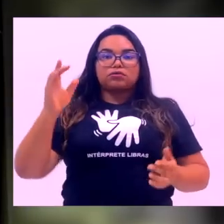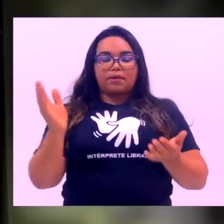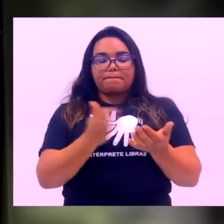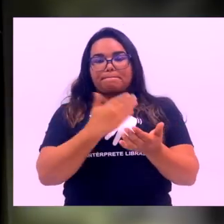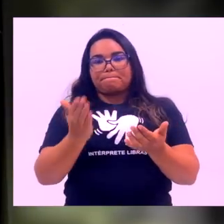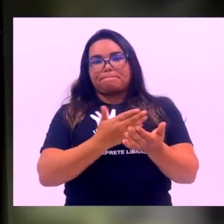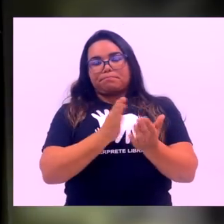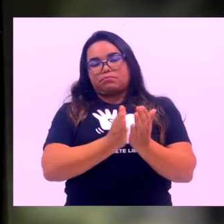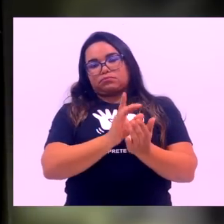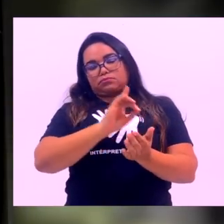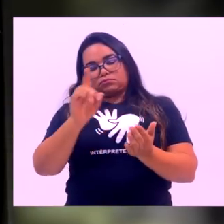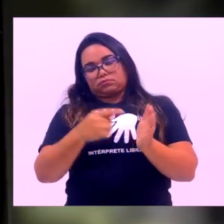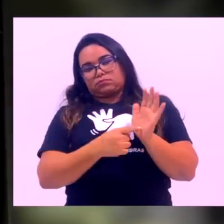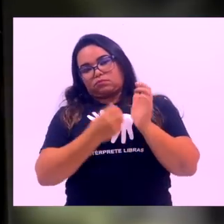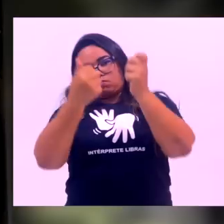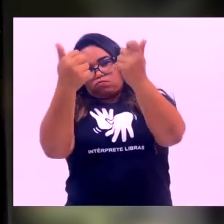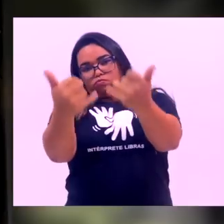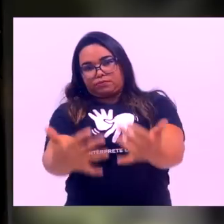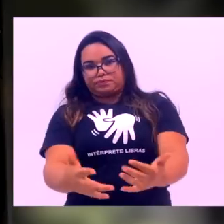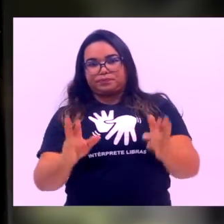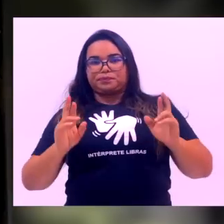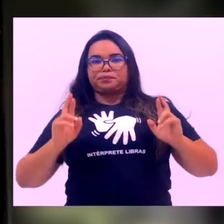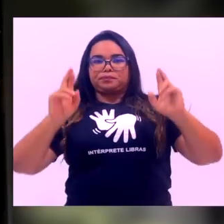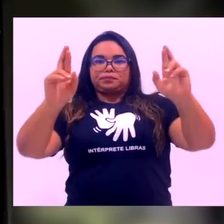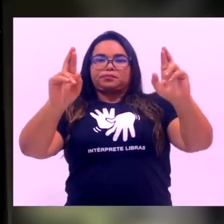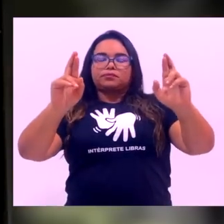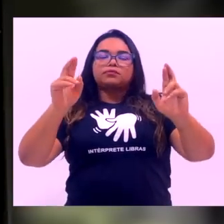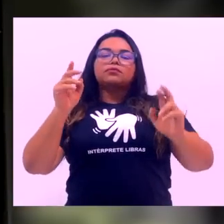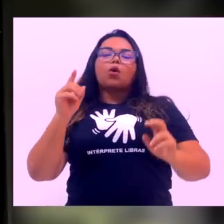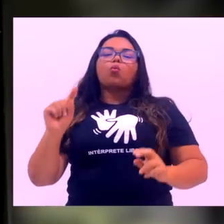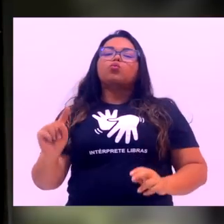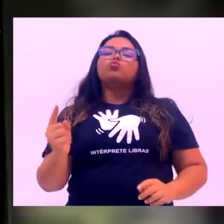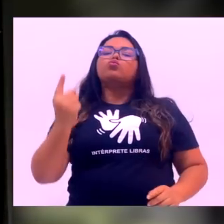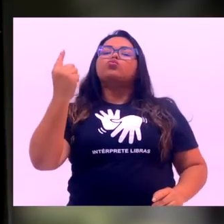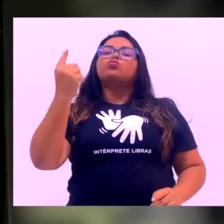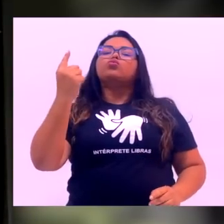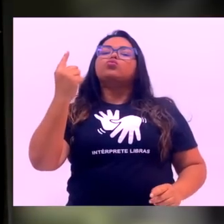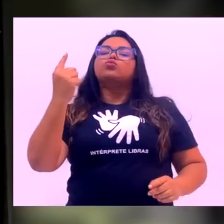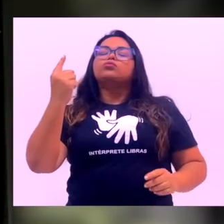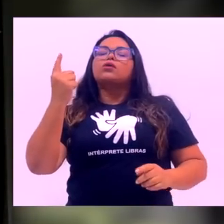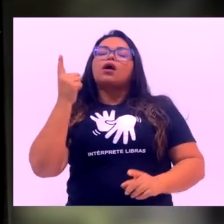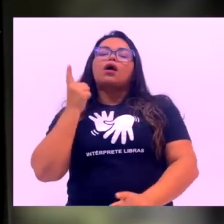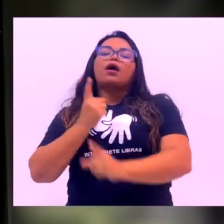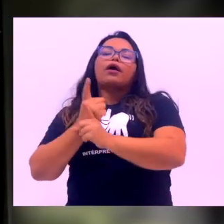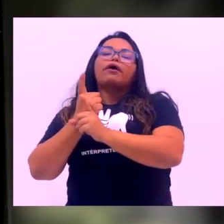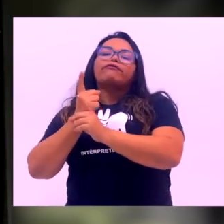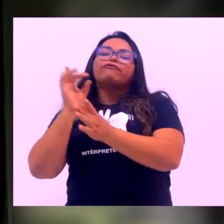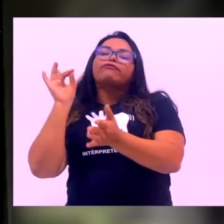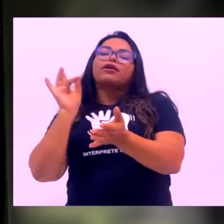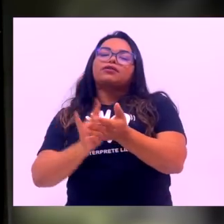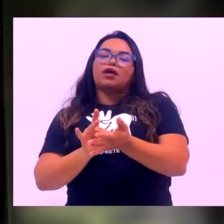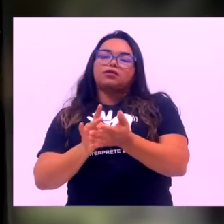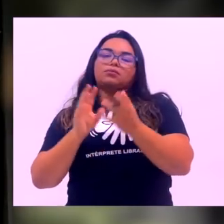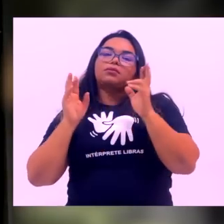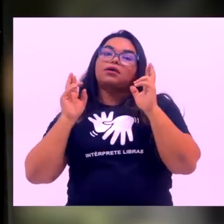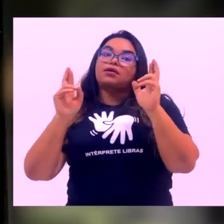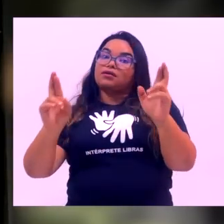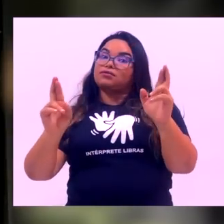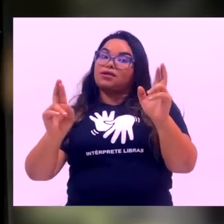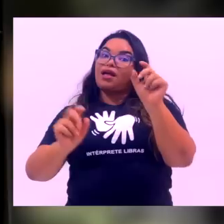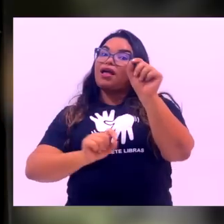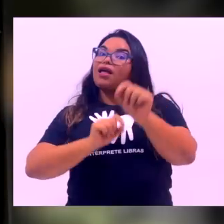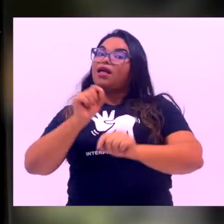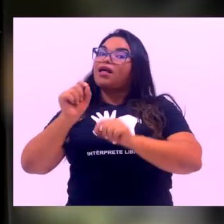através da sua palavra, que só há um lugar onde nós podemos encontrar a verdade e a